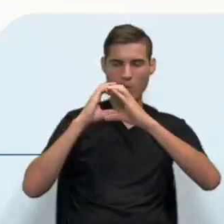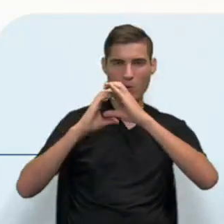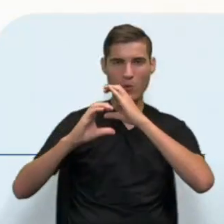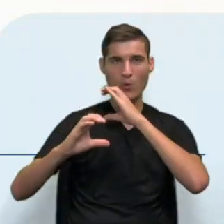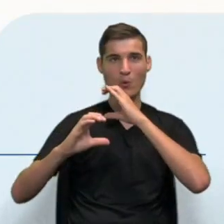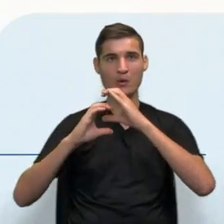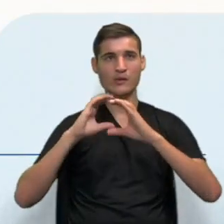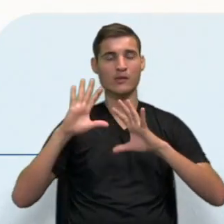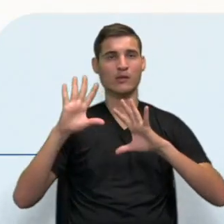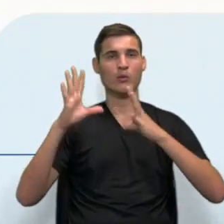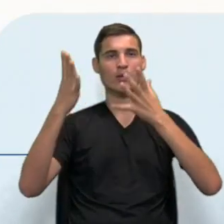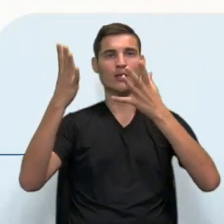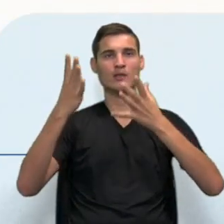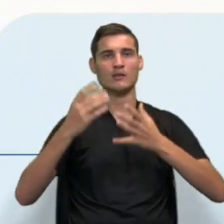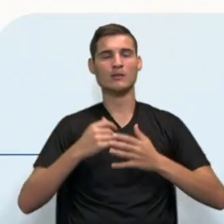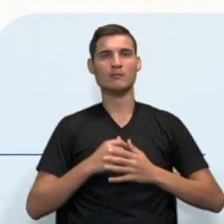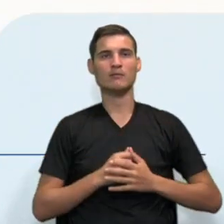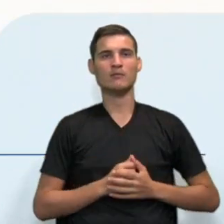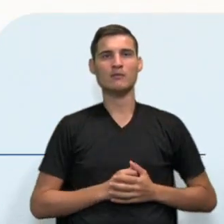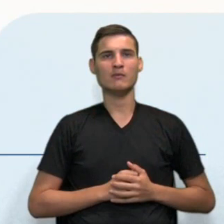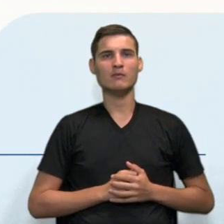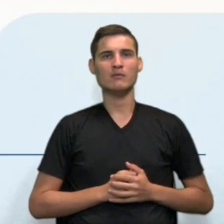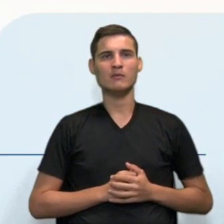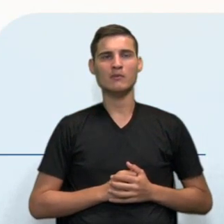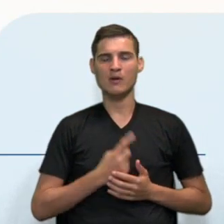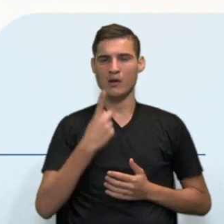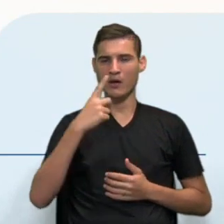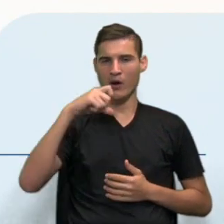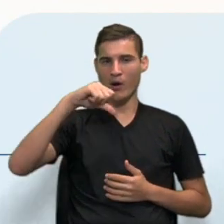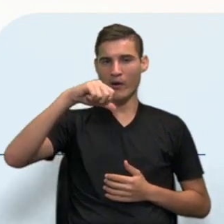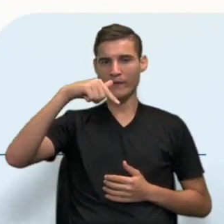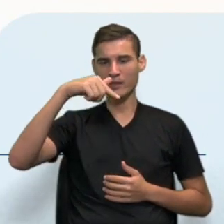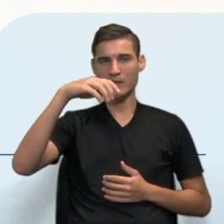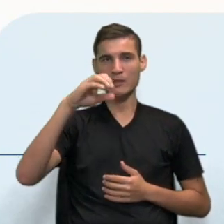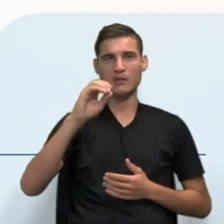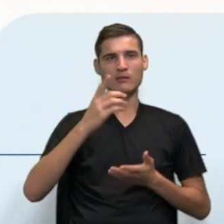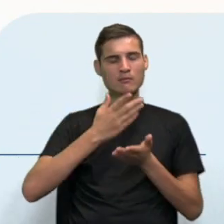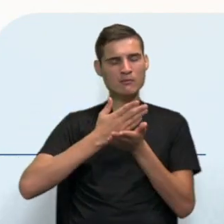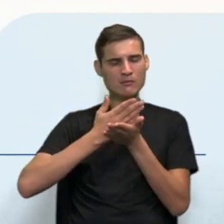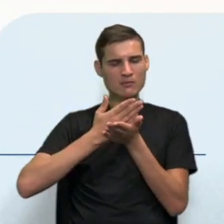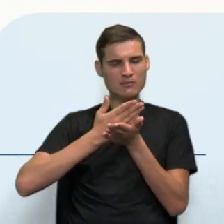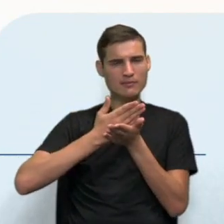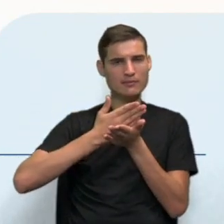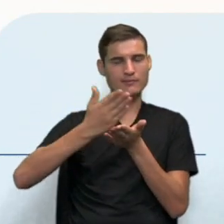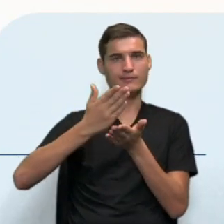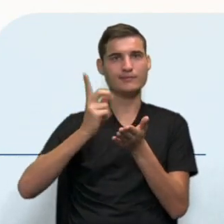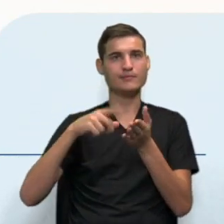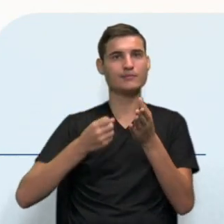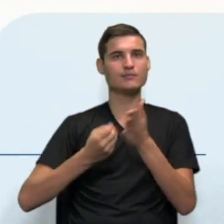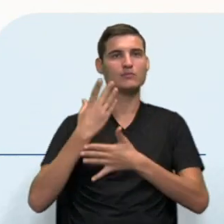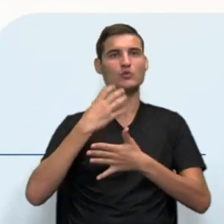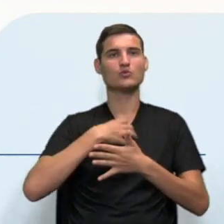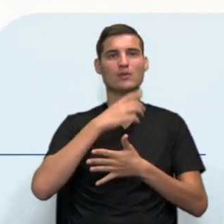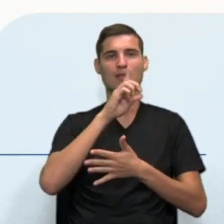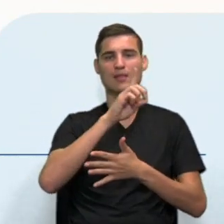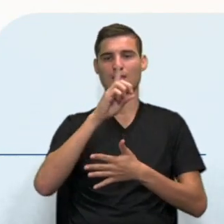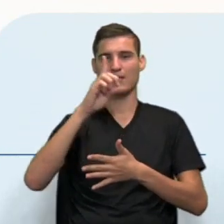telecomunicações acontecessem. Em 1970, teve então a inauguração do sistema